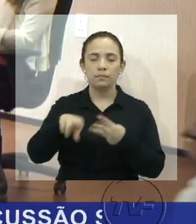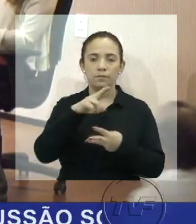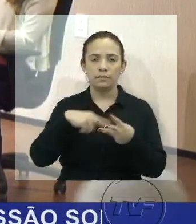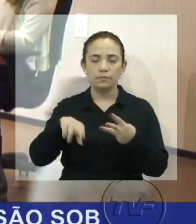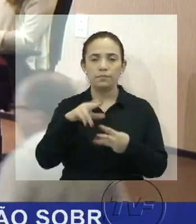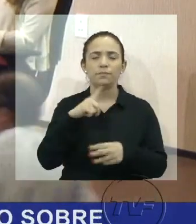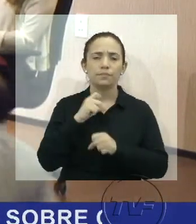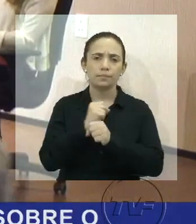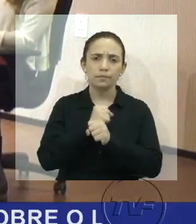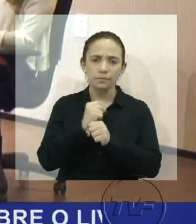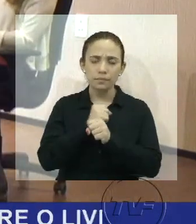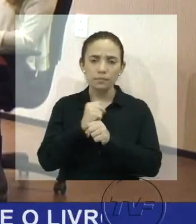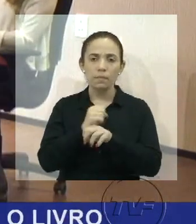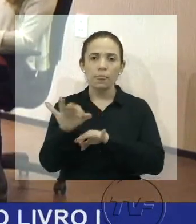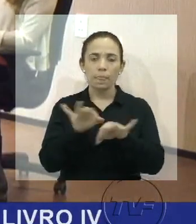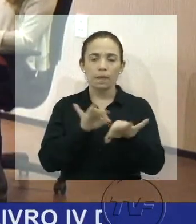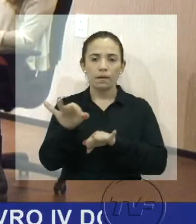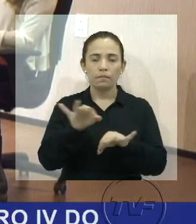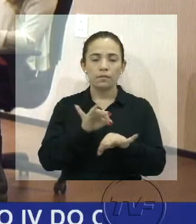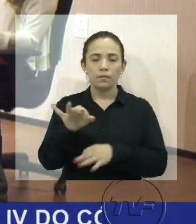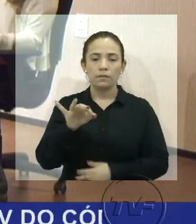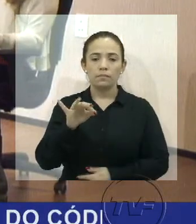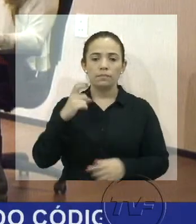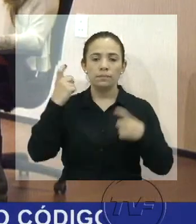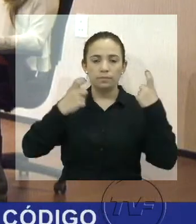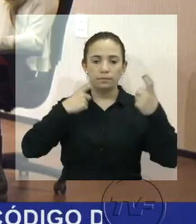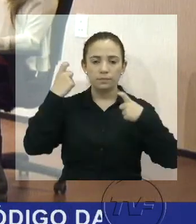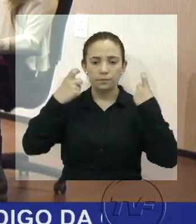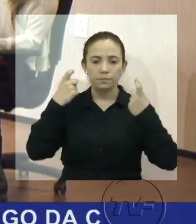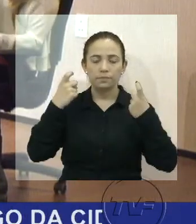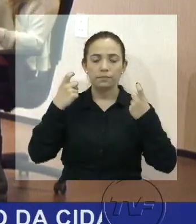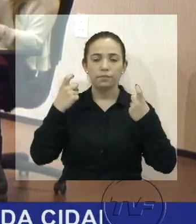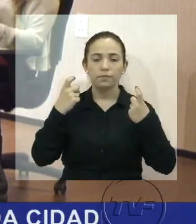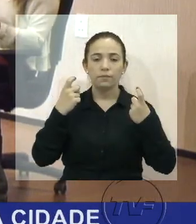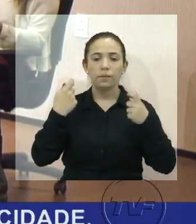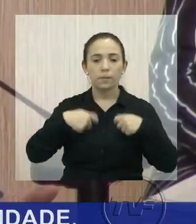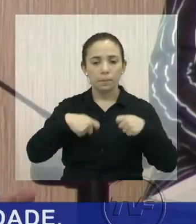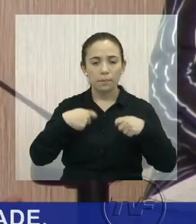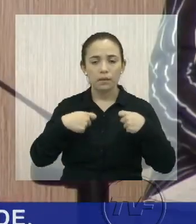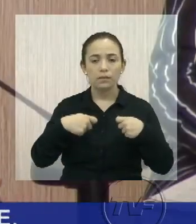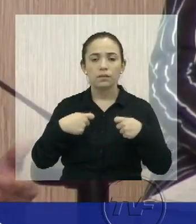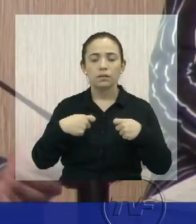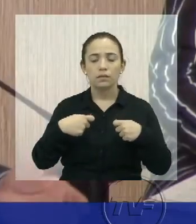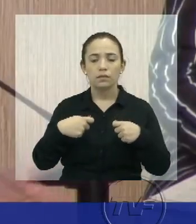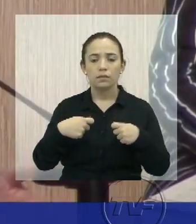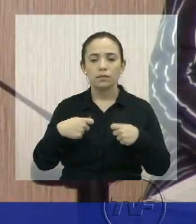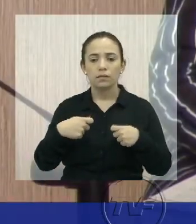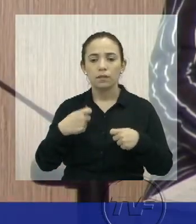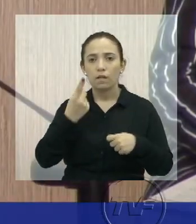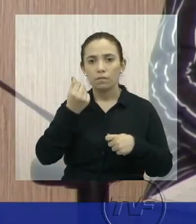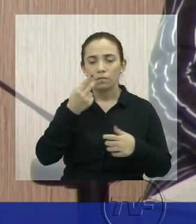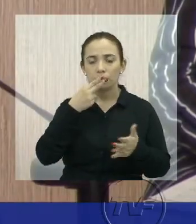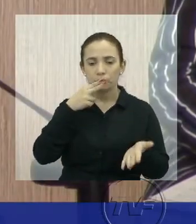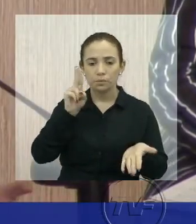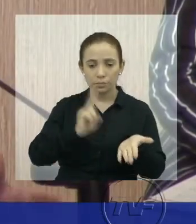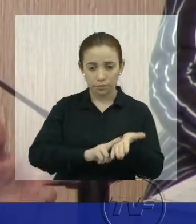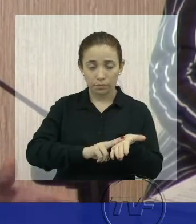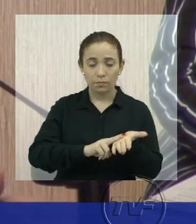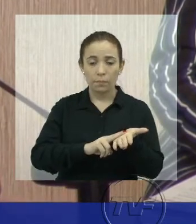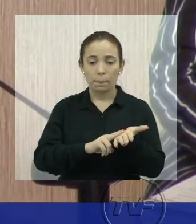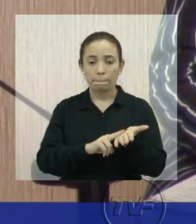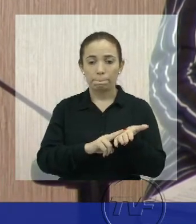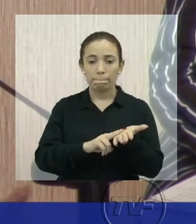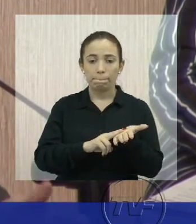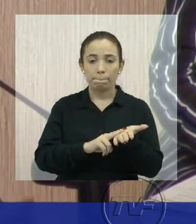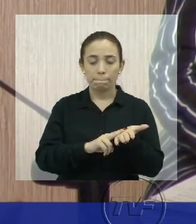alguns anos, ela foi elaborada sem essa perspectiva que nós defendemos, que haja uma proporcionalidade no valor da multa. Achamos que o valor da